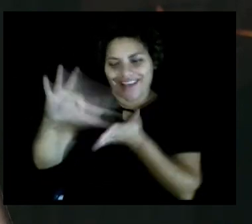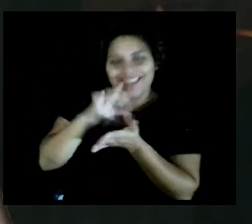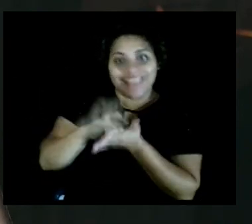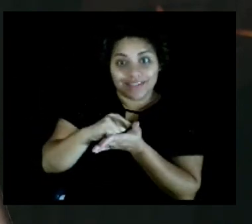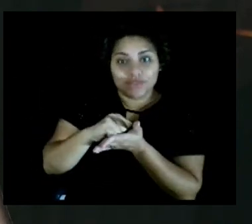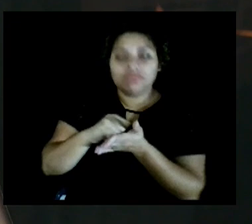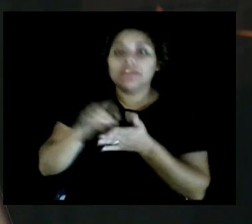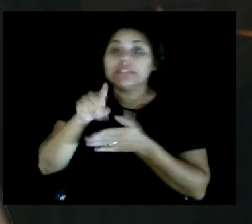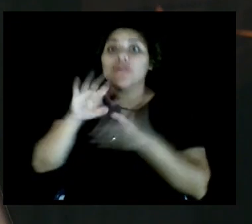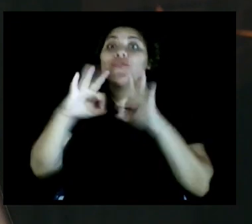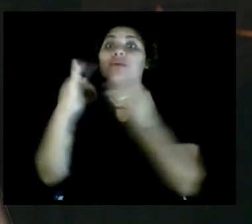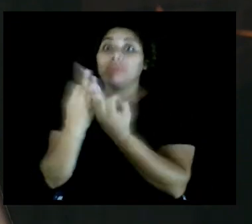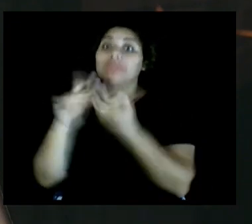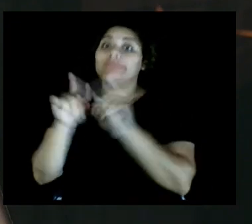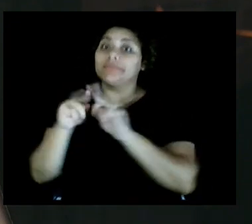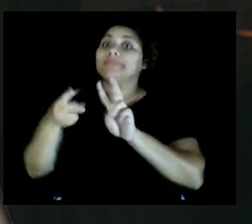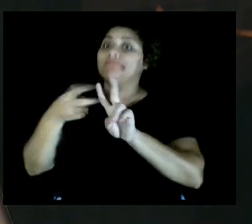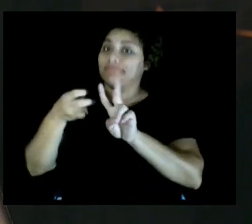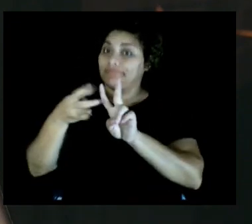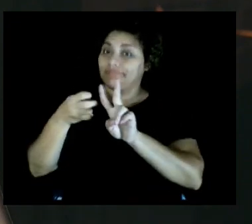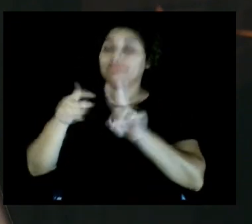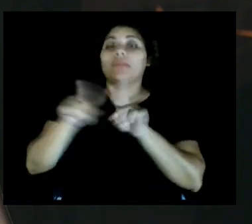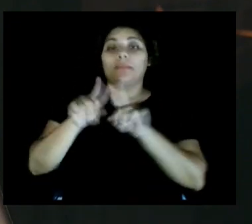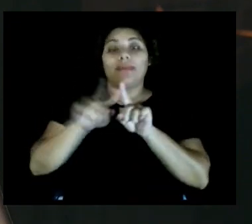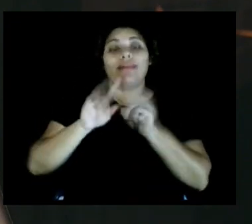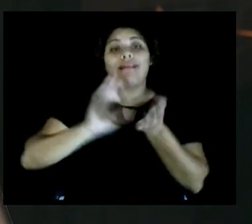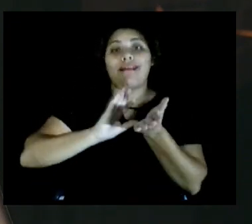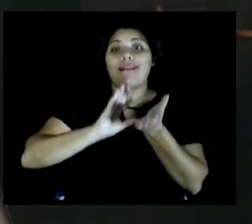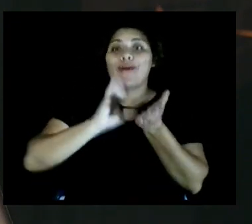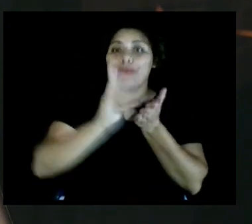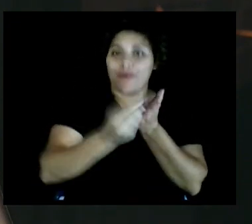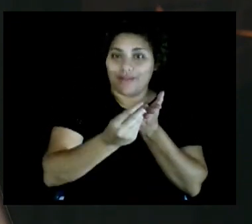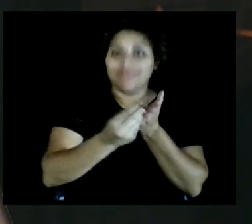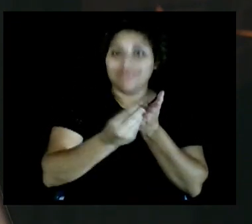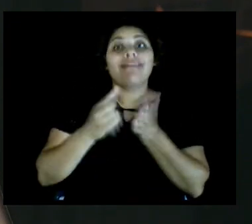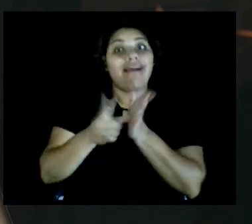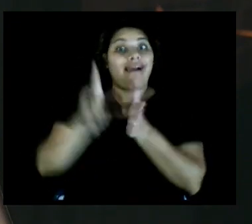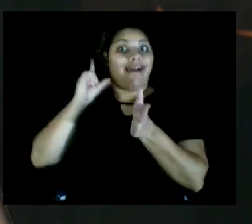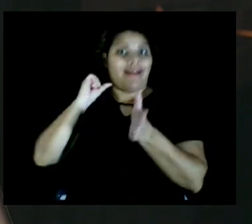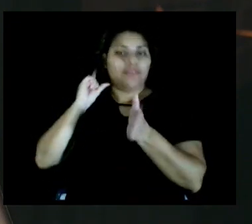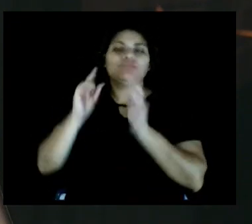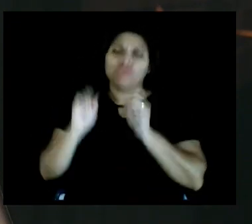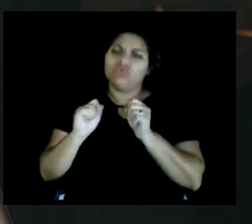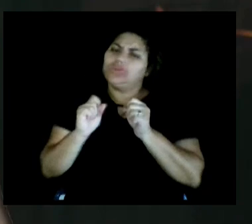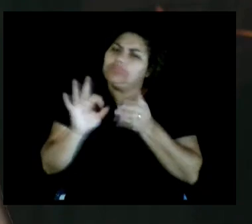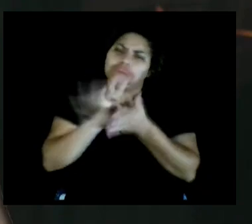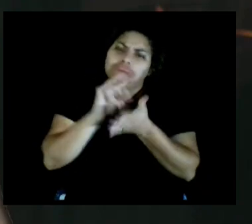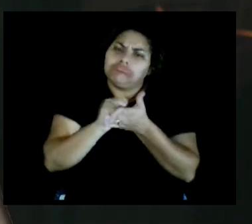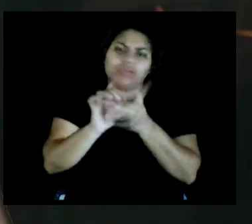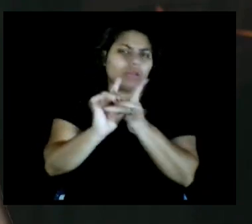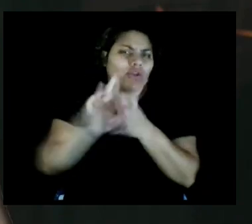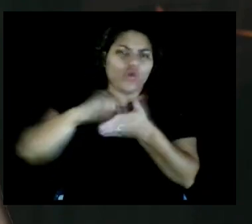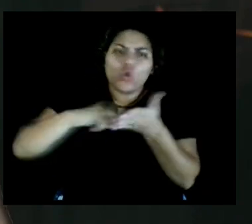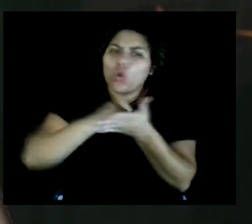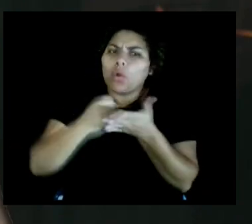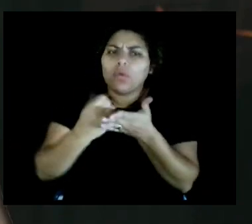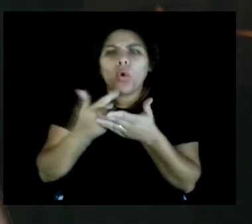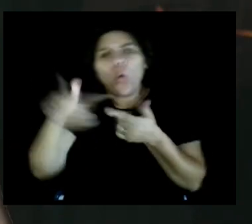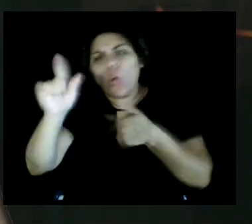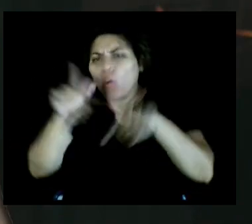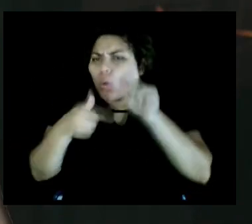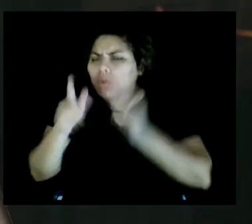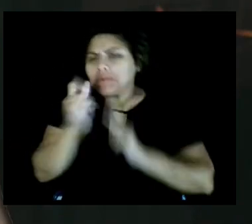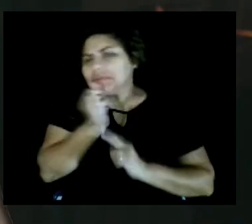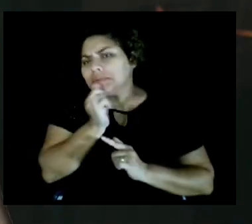indígenas e quilombolas que anteriormente poderiam se cadastrar com documentos alternativos, como o